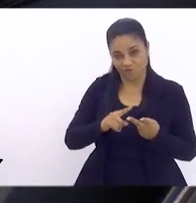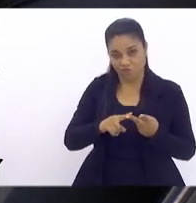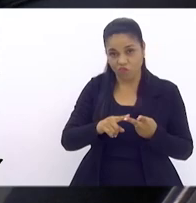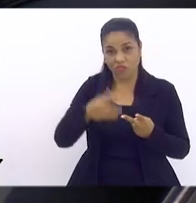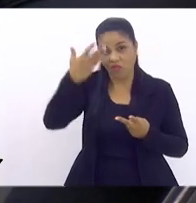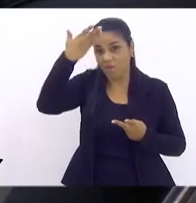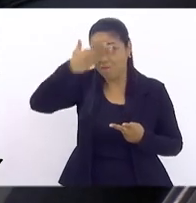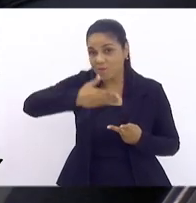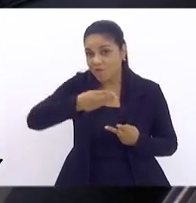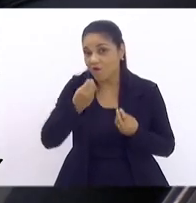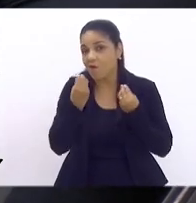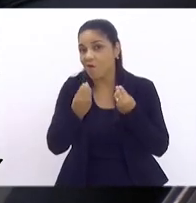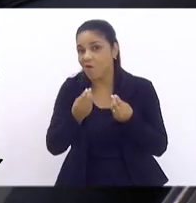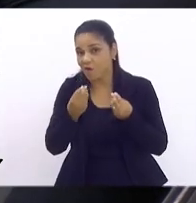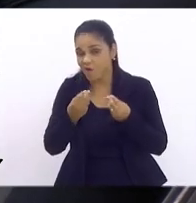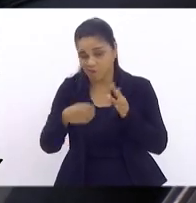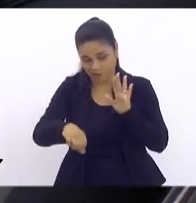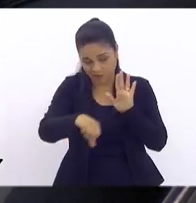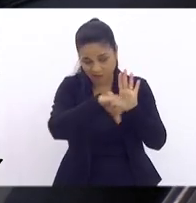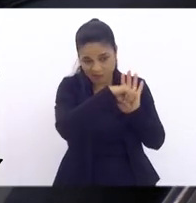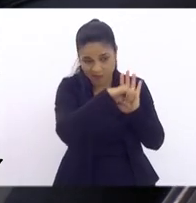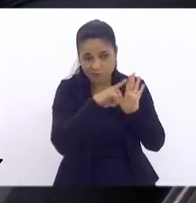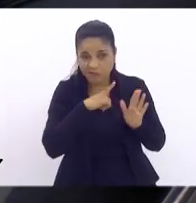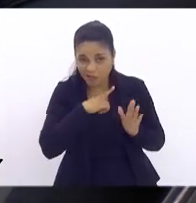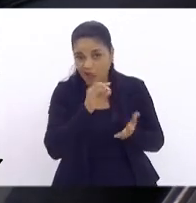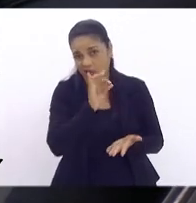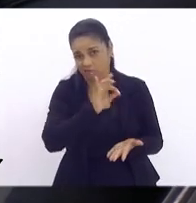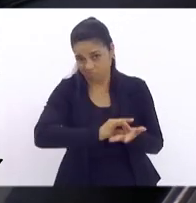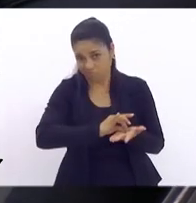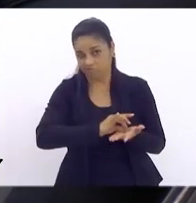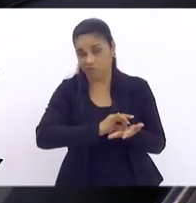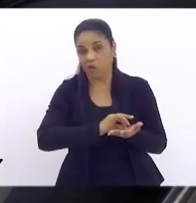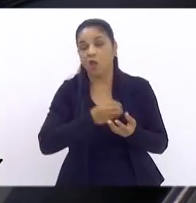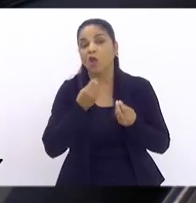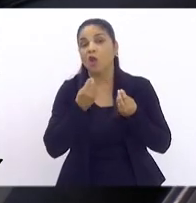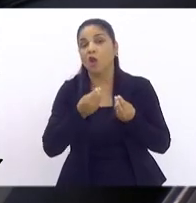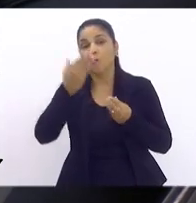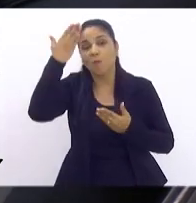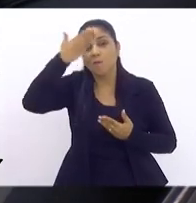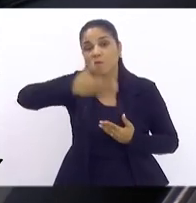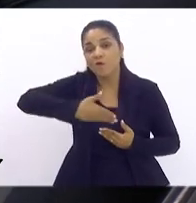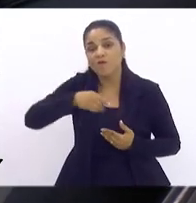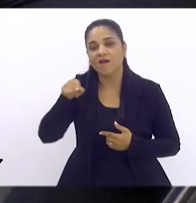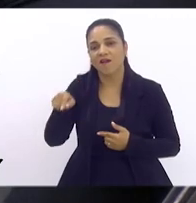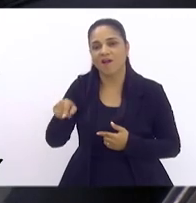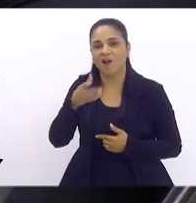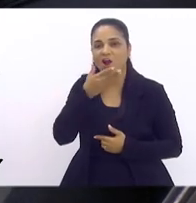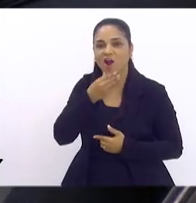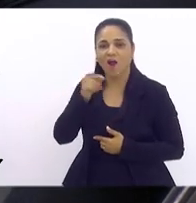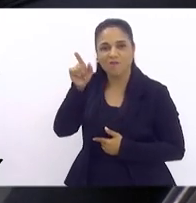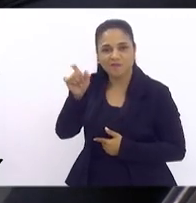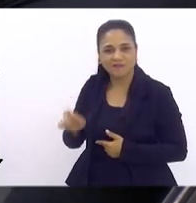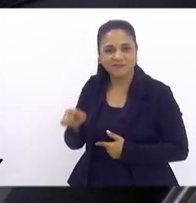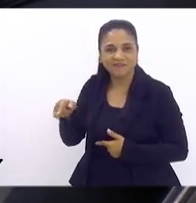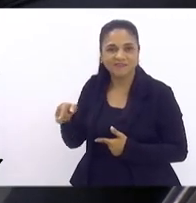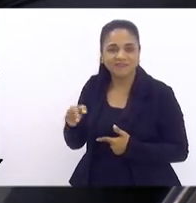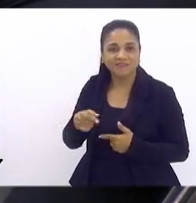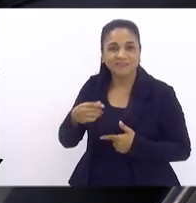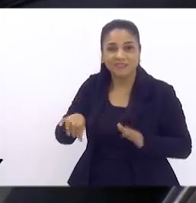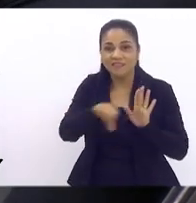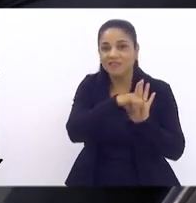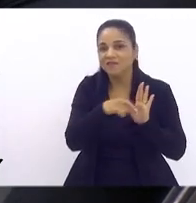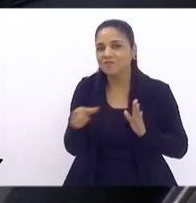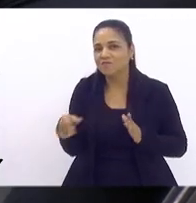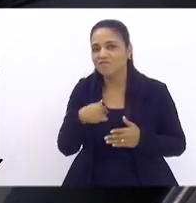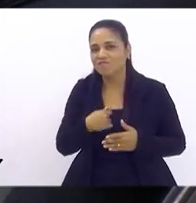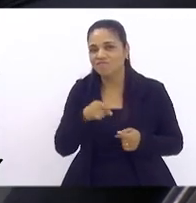tem a materialidade do crime né tá ali agora Como provar a autoria daquele crime E aí eu faço referência